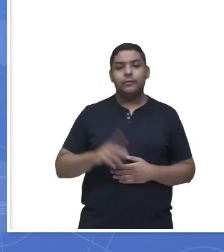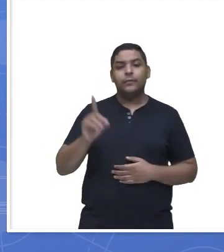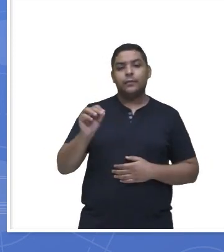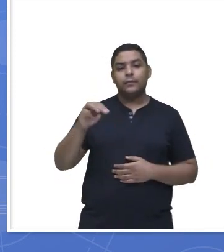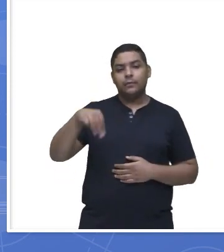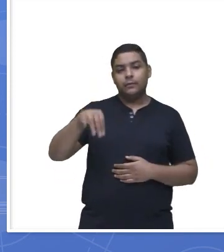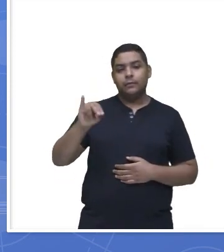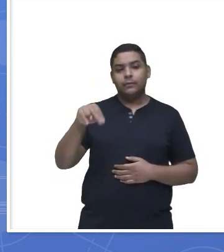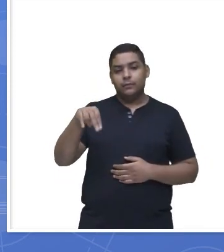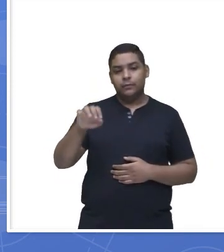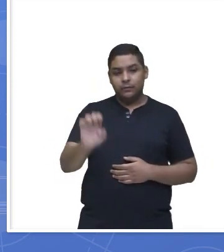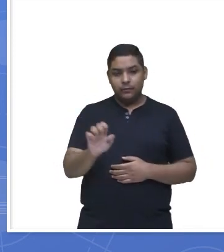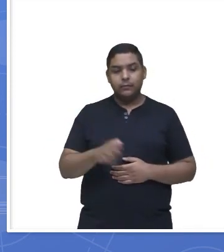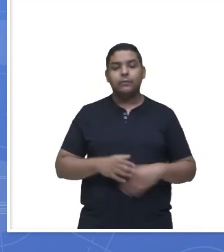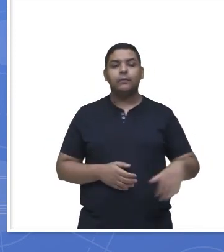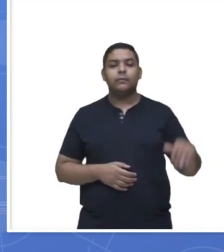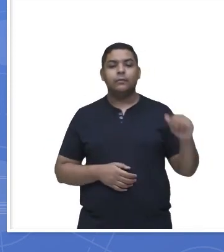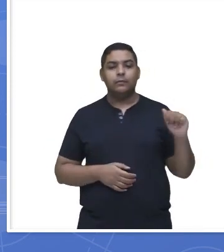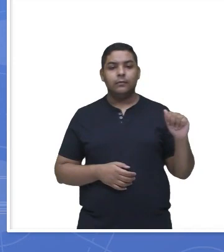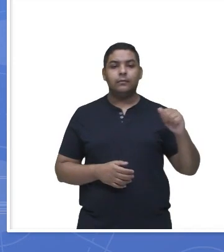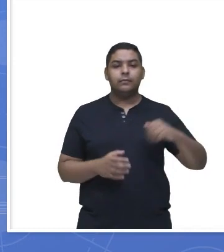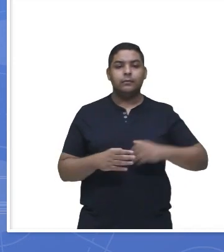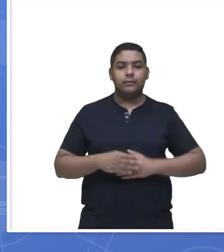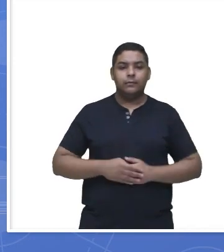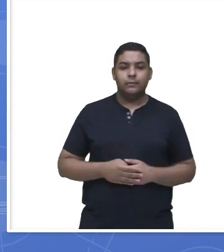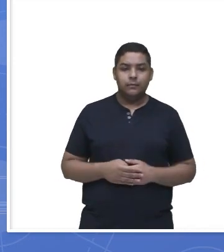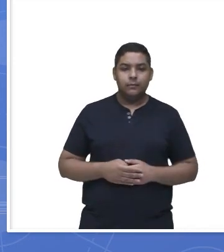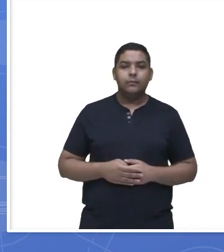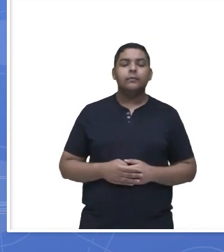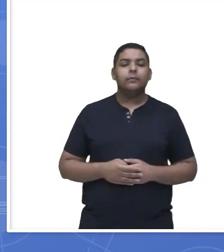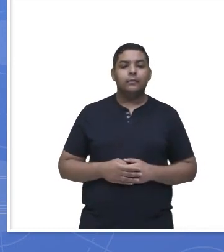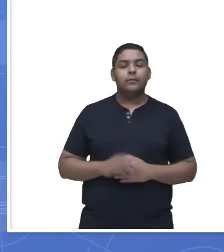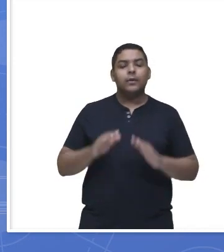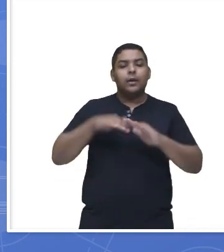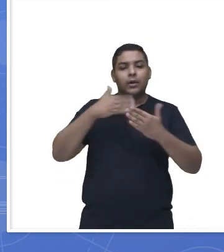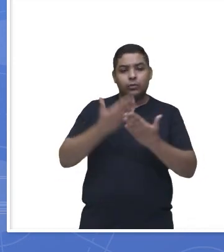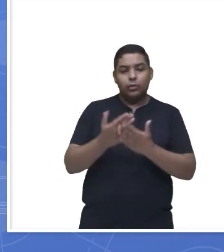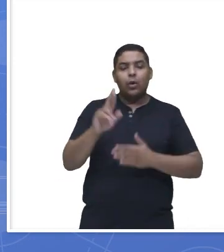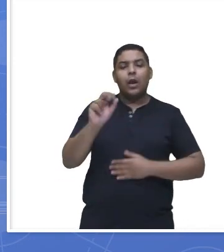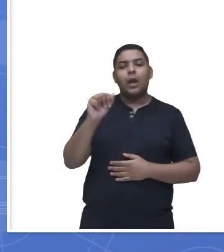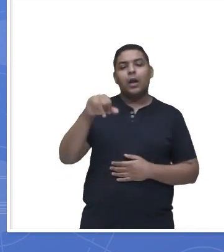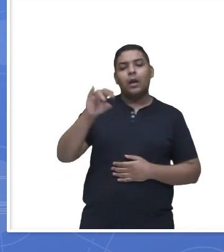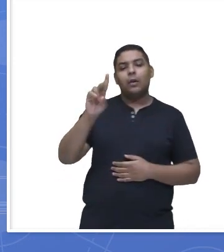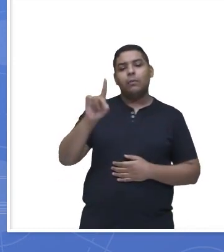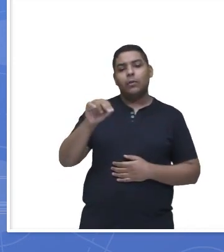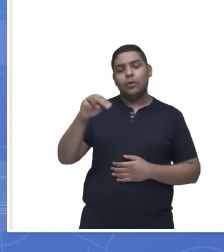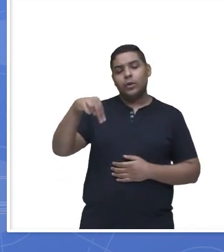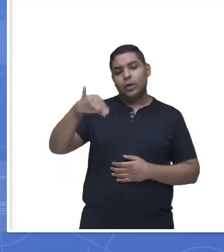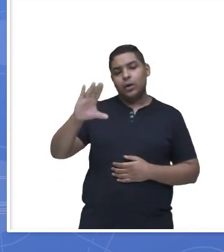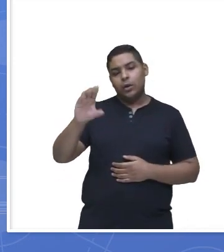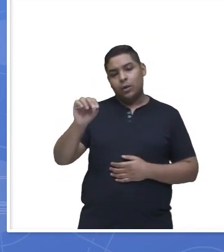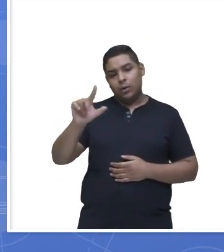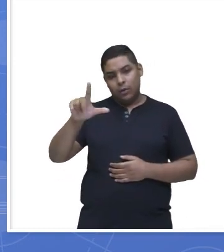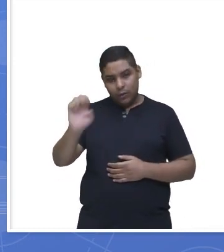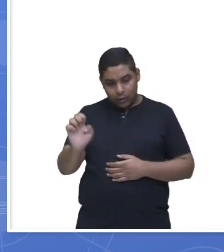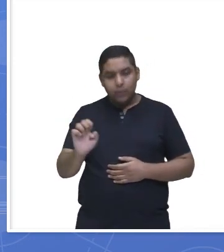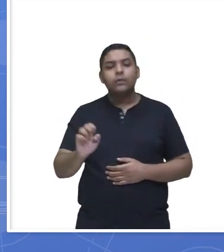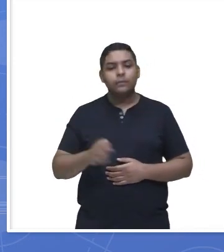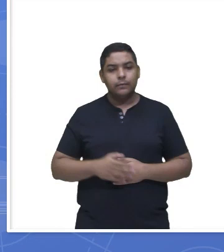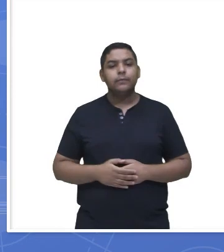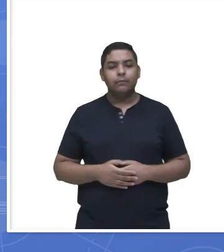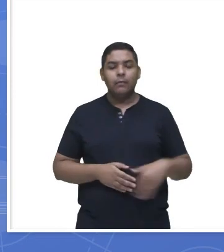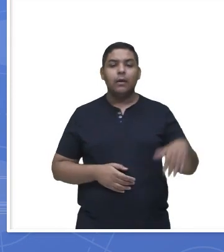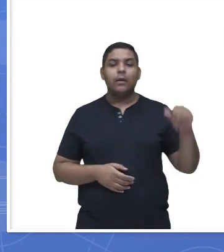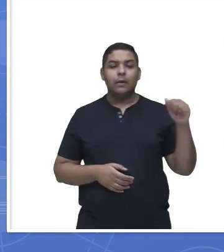creio que seja assim, letra A também. E a escola Raimundo Gomes novamente, agora com com Nicole. Nicole também acha que é